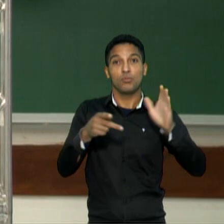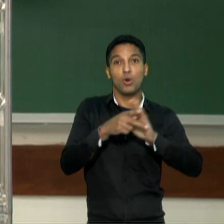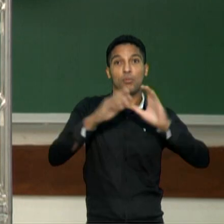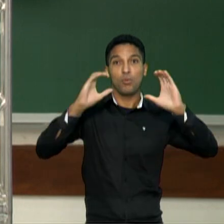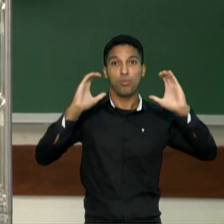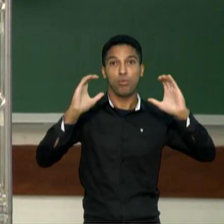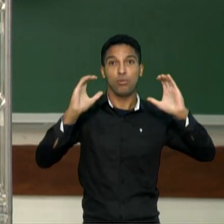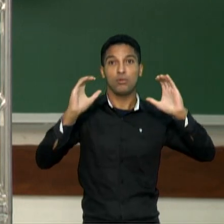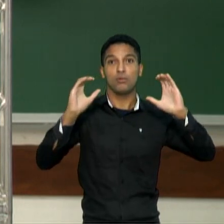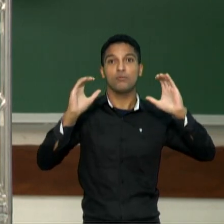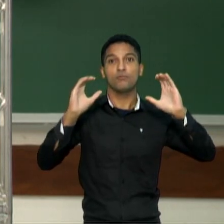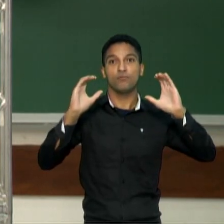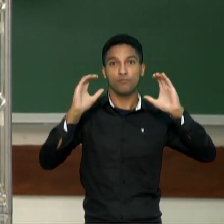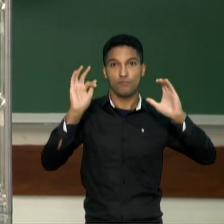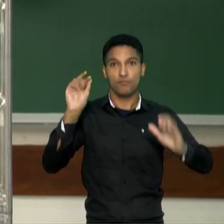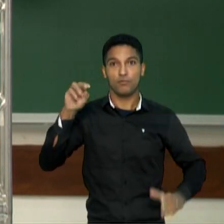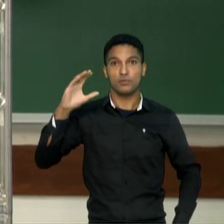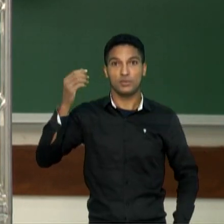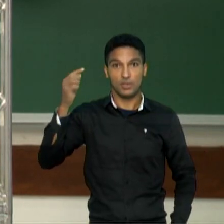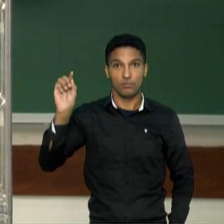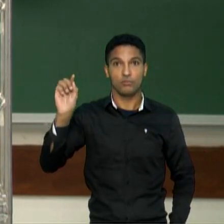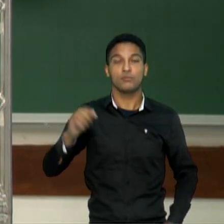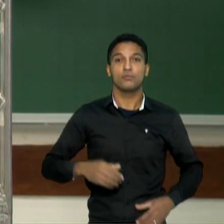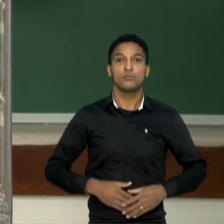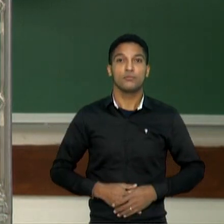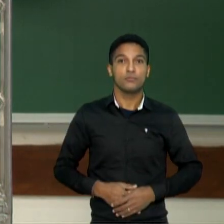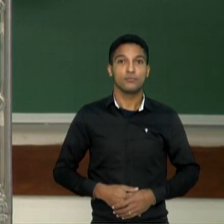isso. Beleza? Bom,